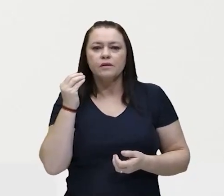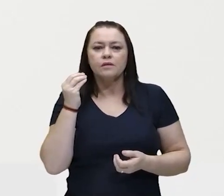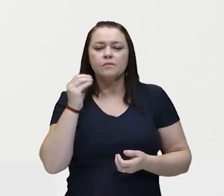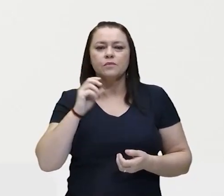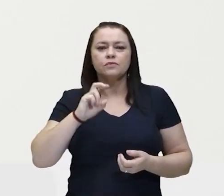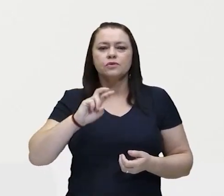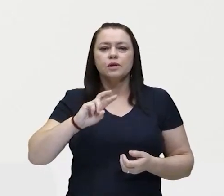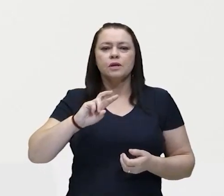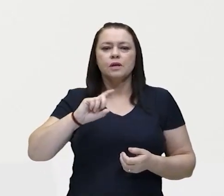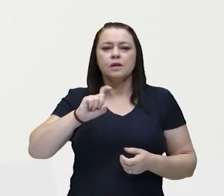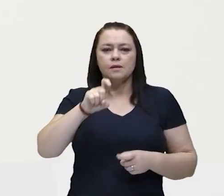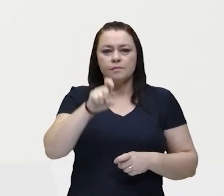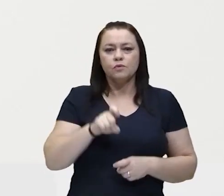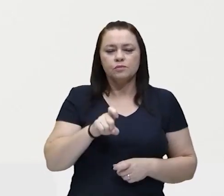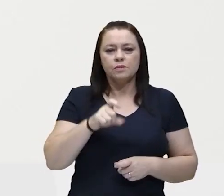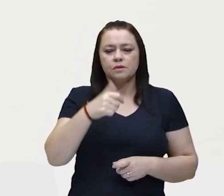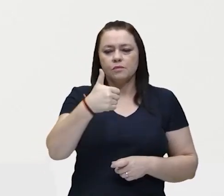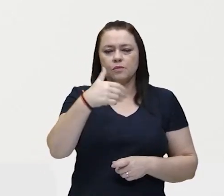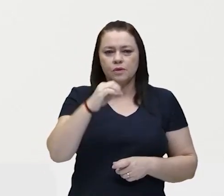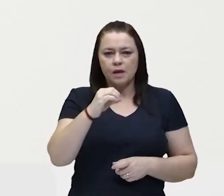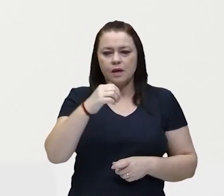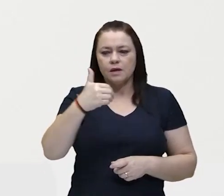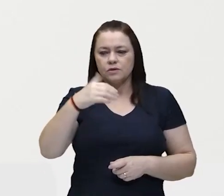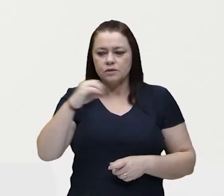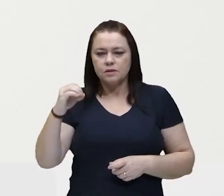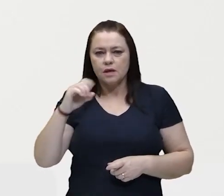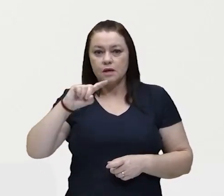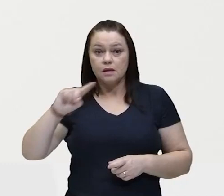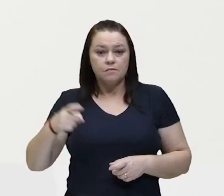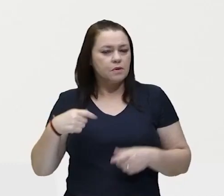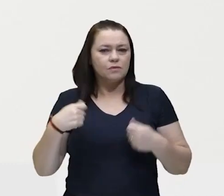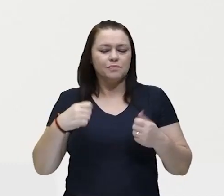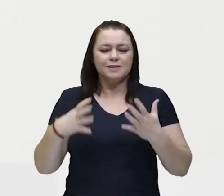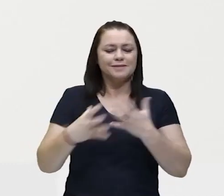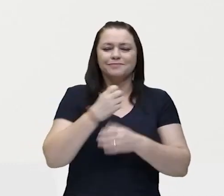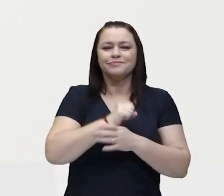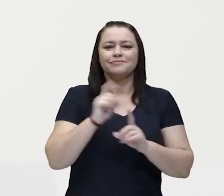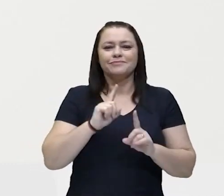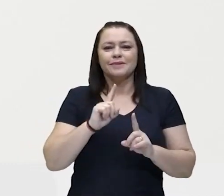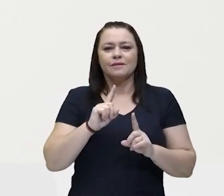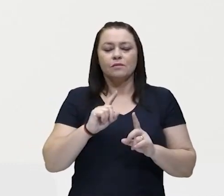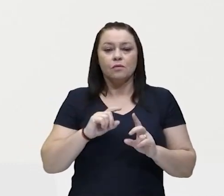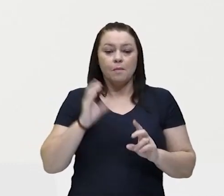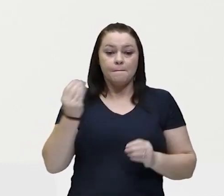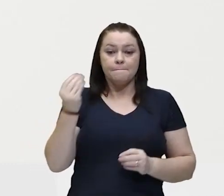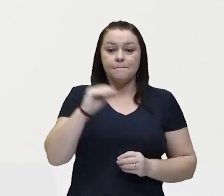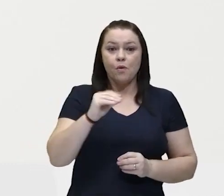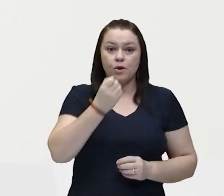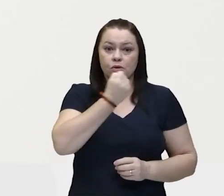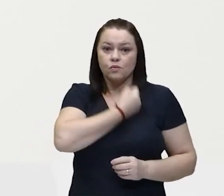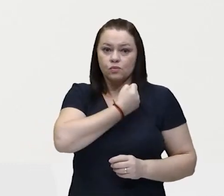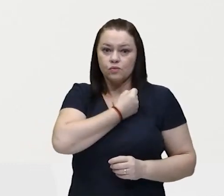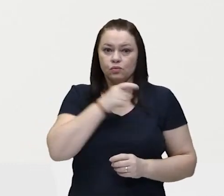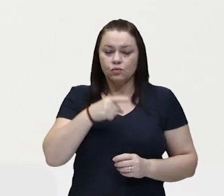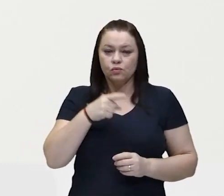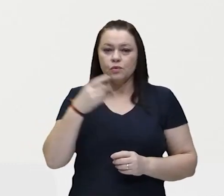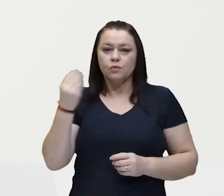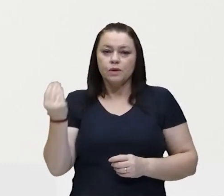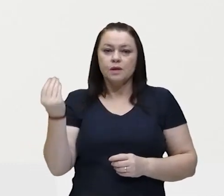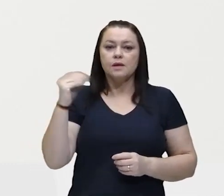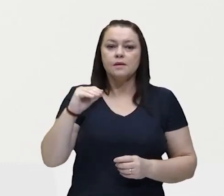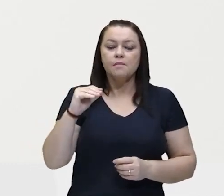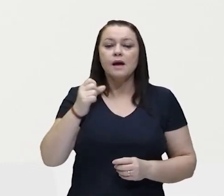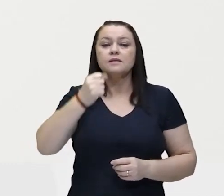você não precisa fazer conta. Basta pegar o número e fazer o quê? Acrescentar a quantidade de zeros